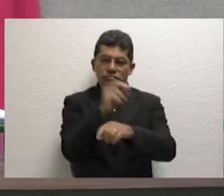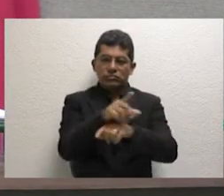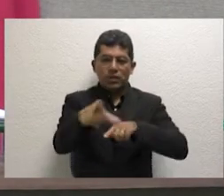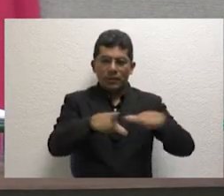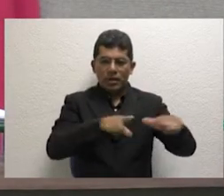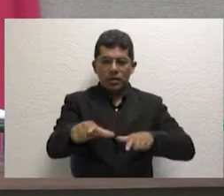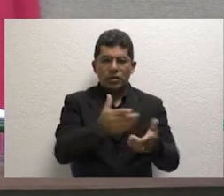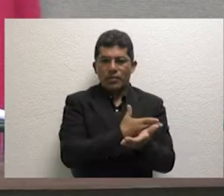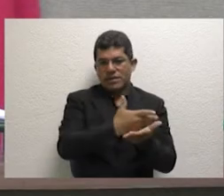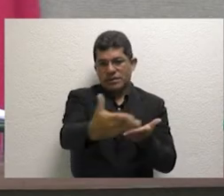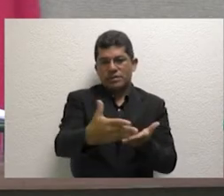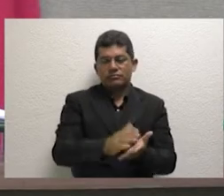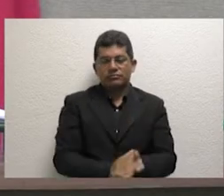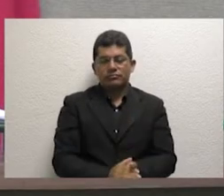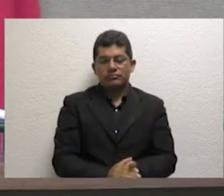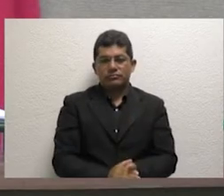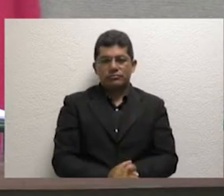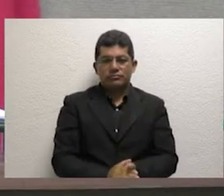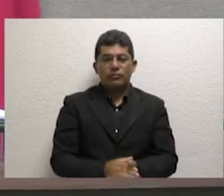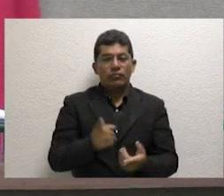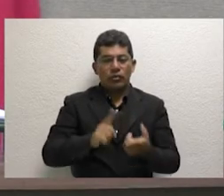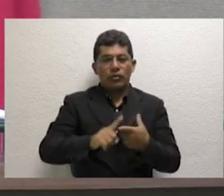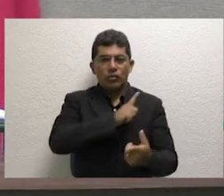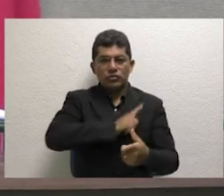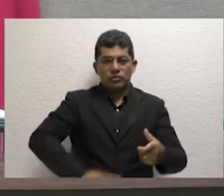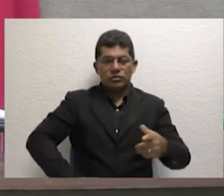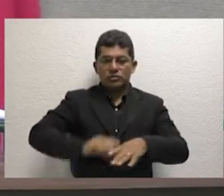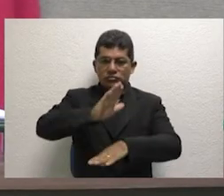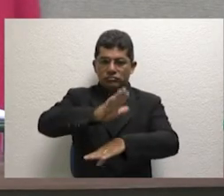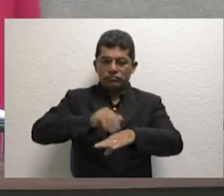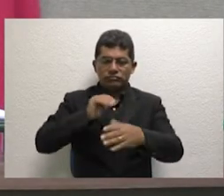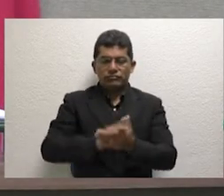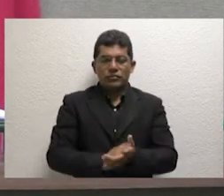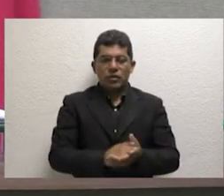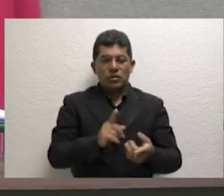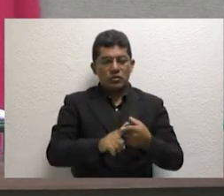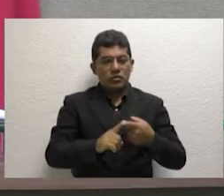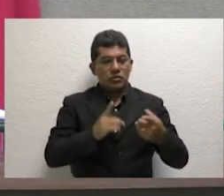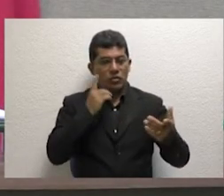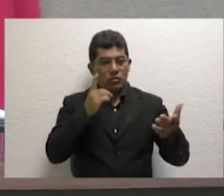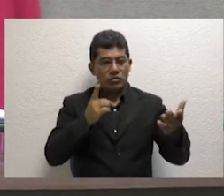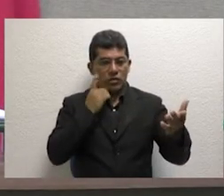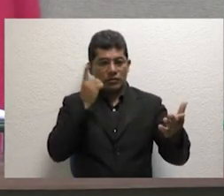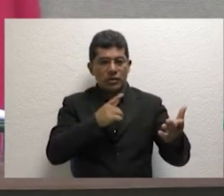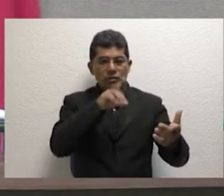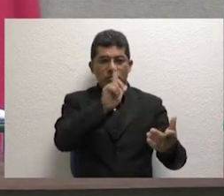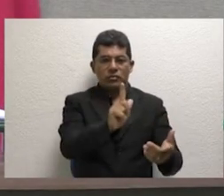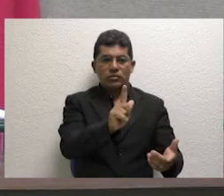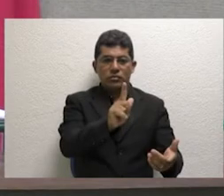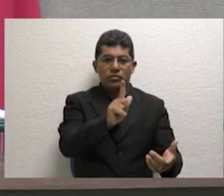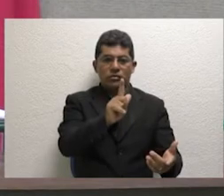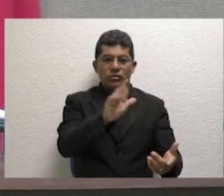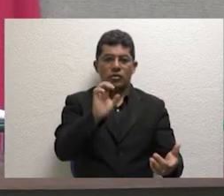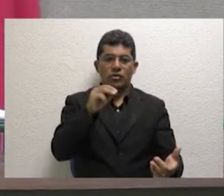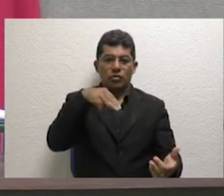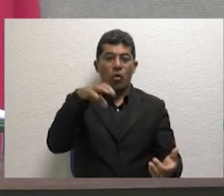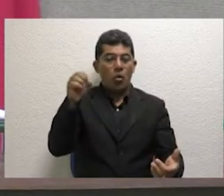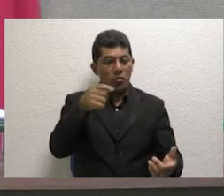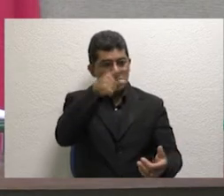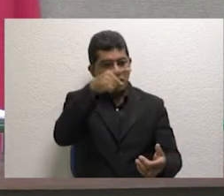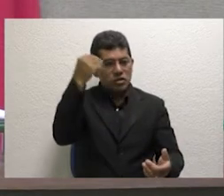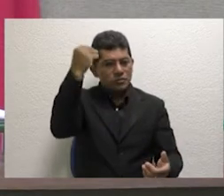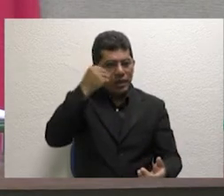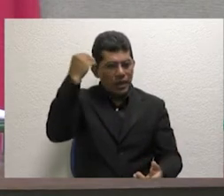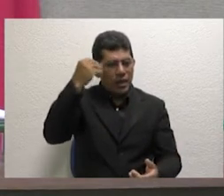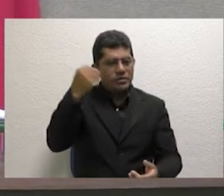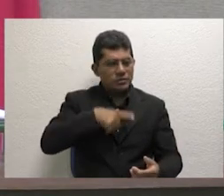deputado doutor gomes vossa excelência que tem sido um interlocutor do nosso governador aqui em razão da experiência